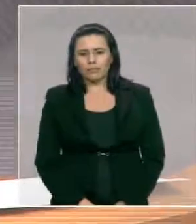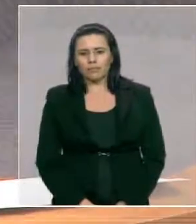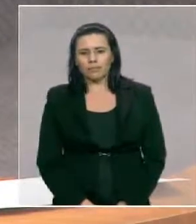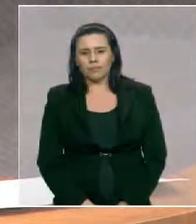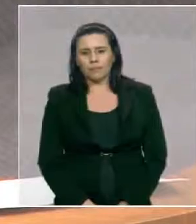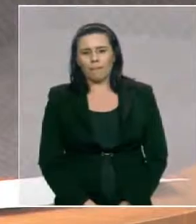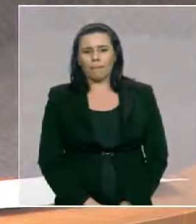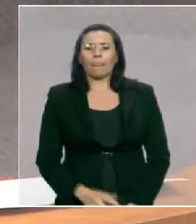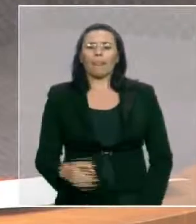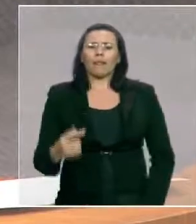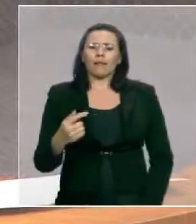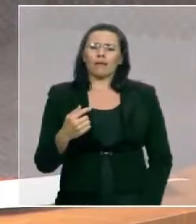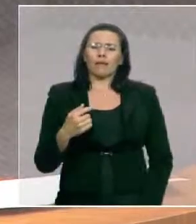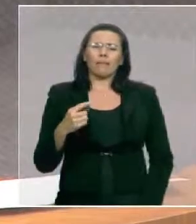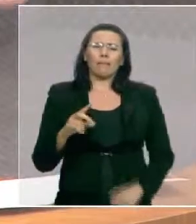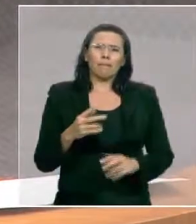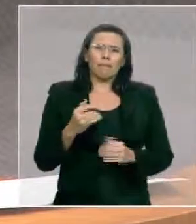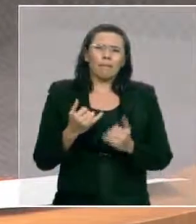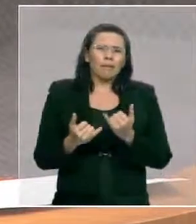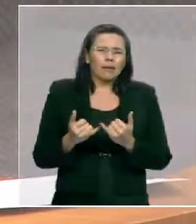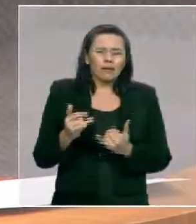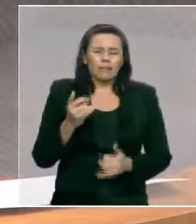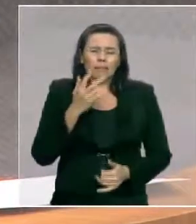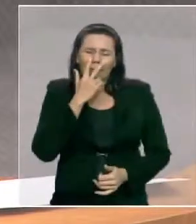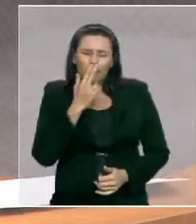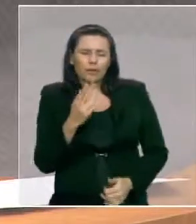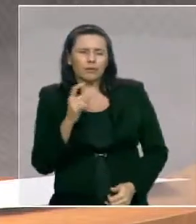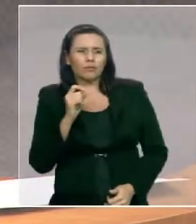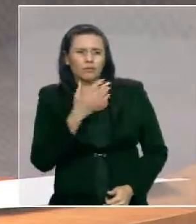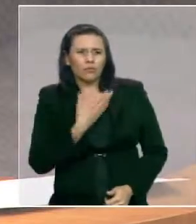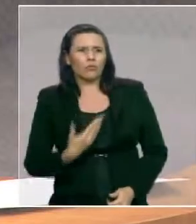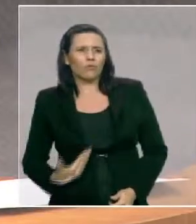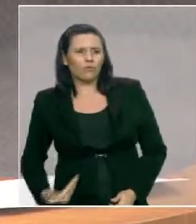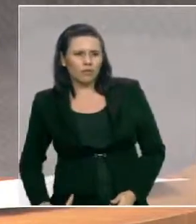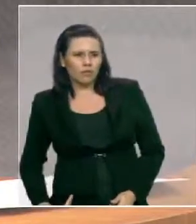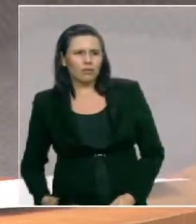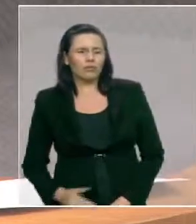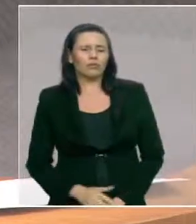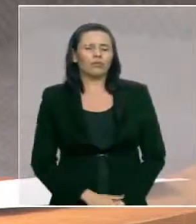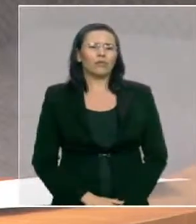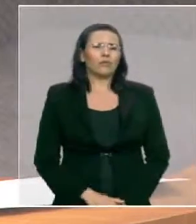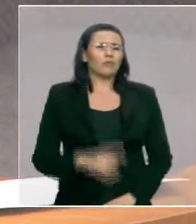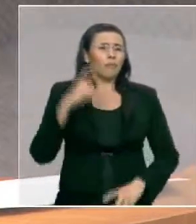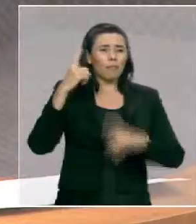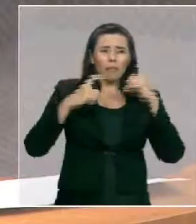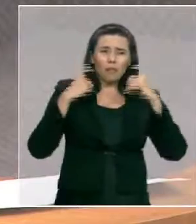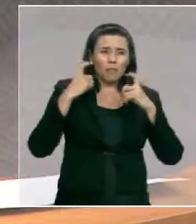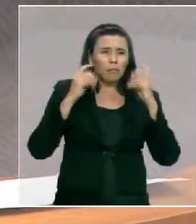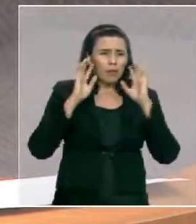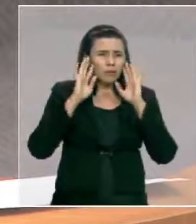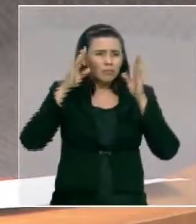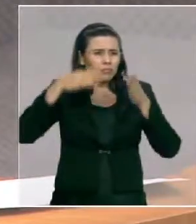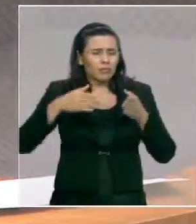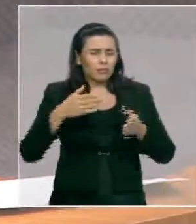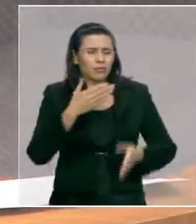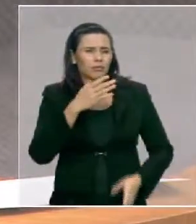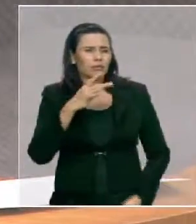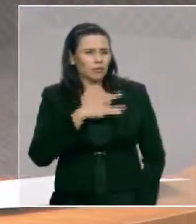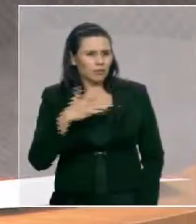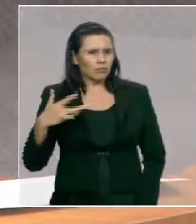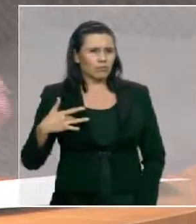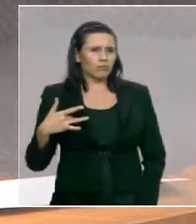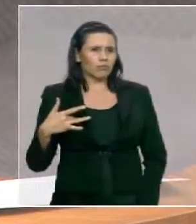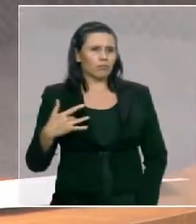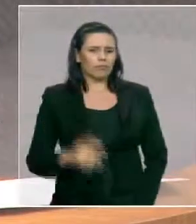isso. Aí coloca o atendimento para gestantes, para os casos mais